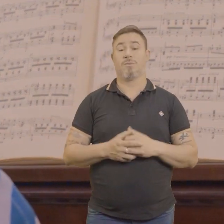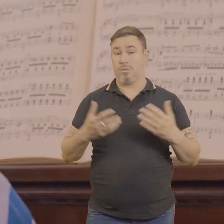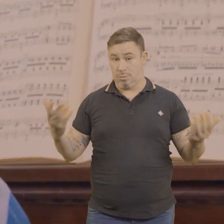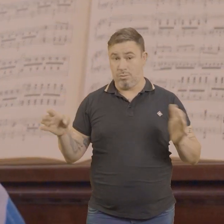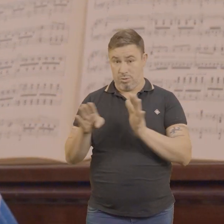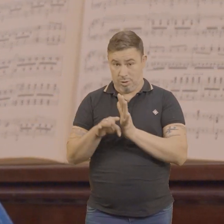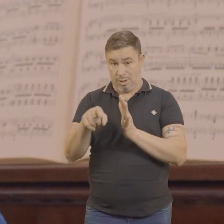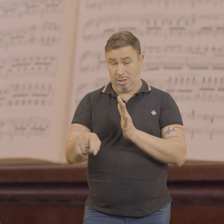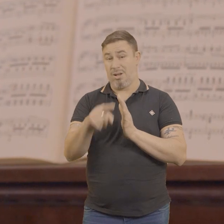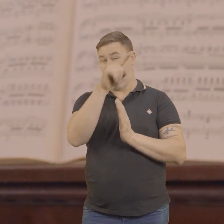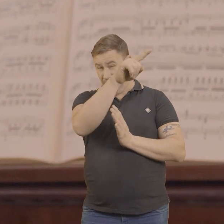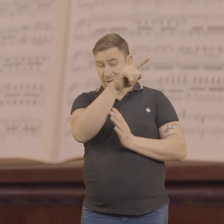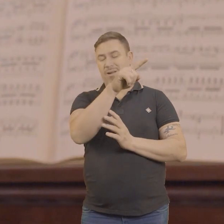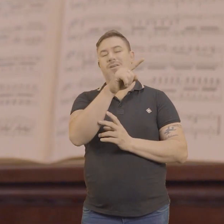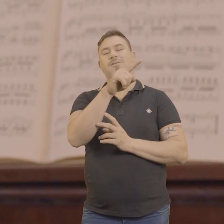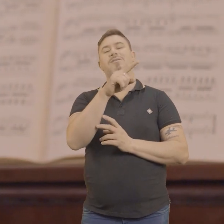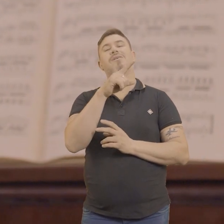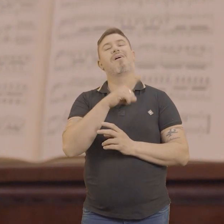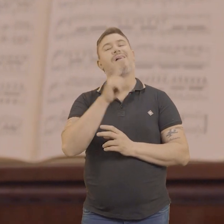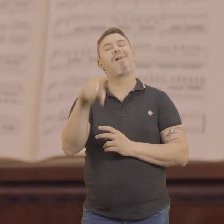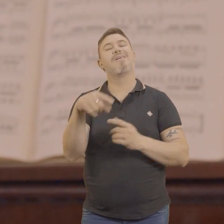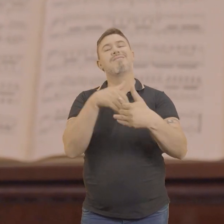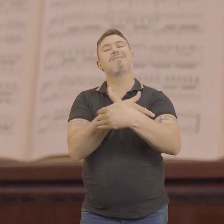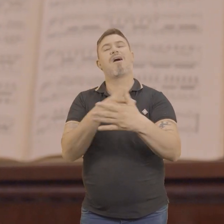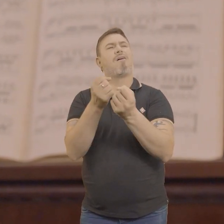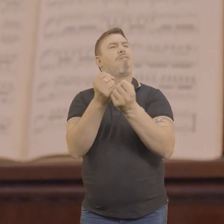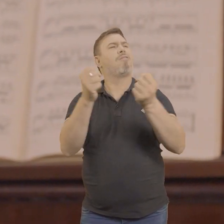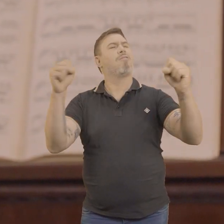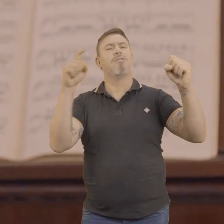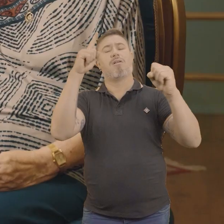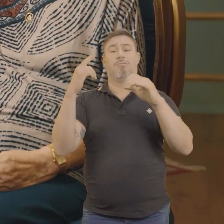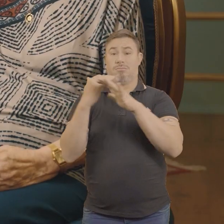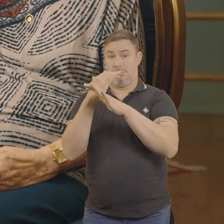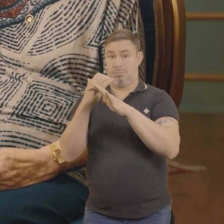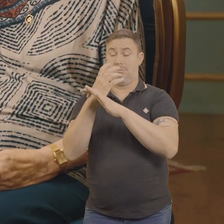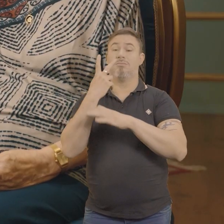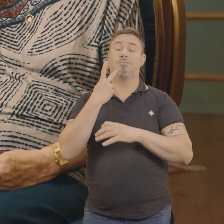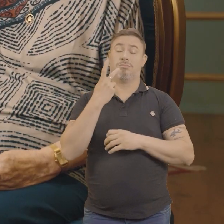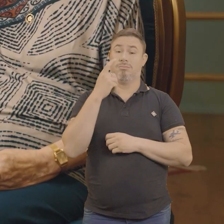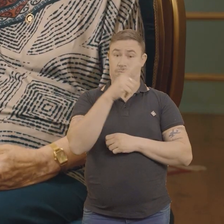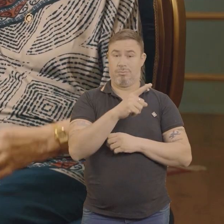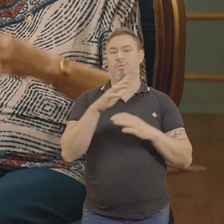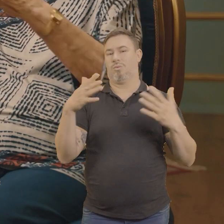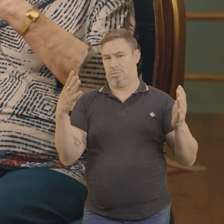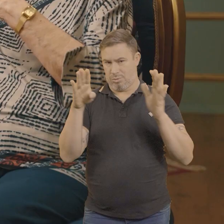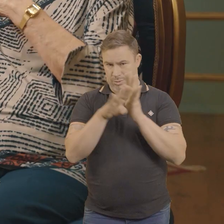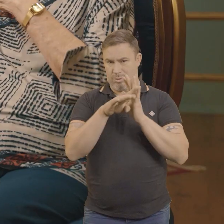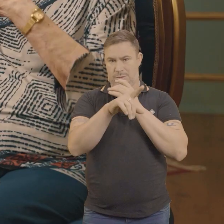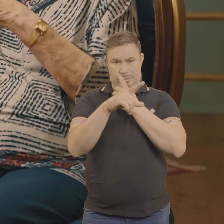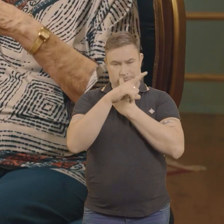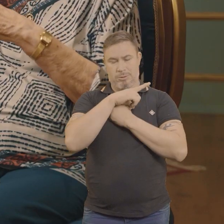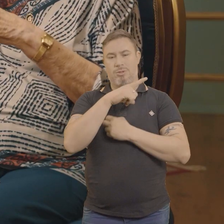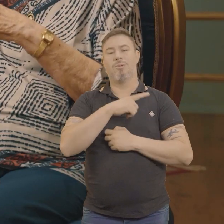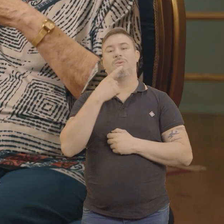Quando eu cheguei no conservatório, era numas salas grandes, no centro da cidade. Quando eu cheguei, estava o